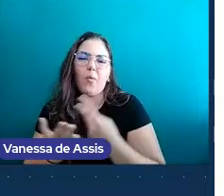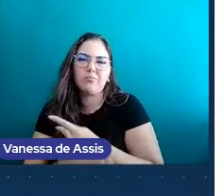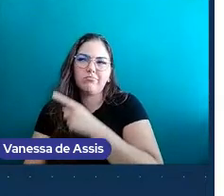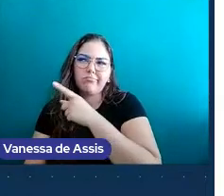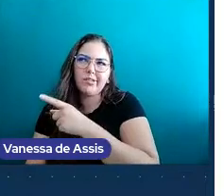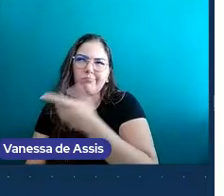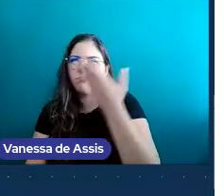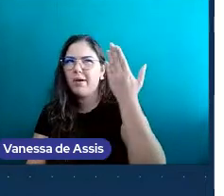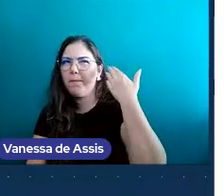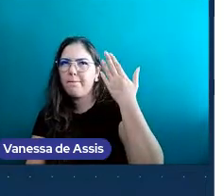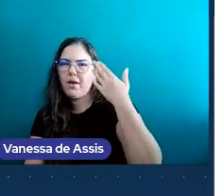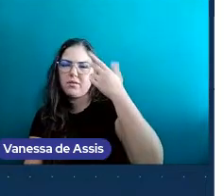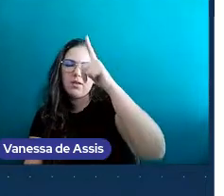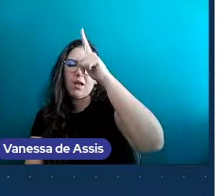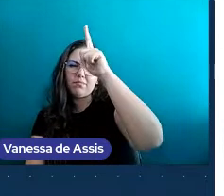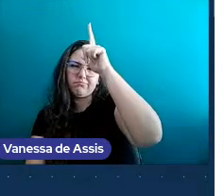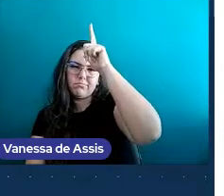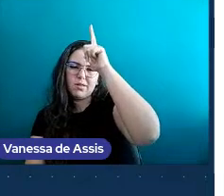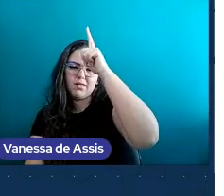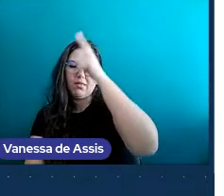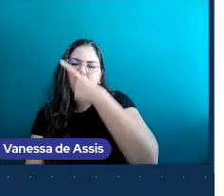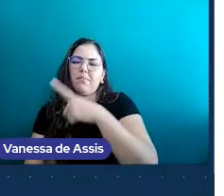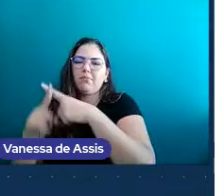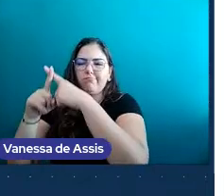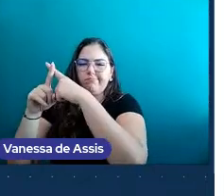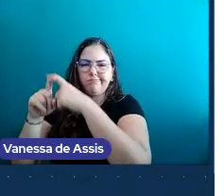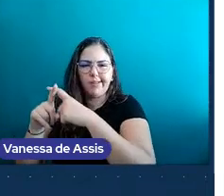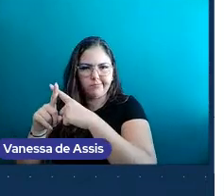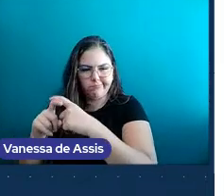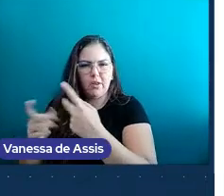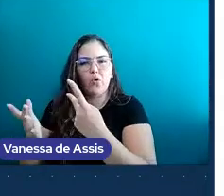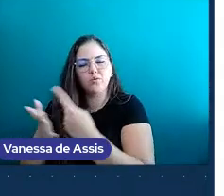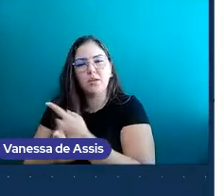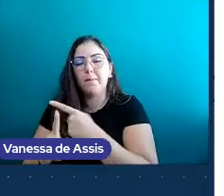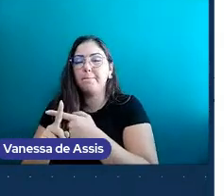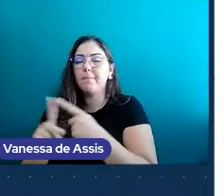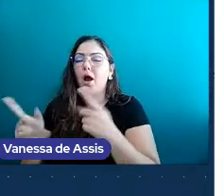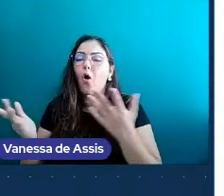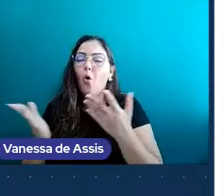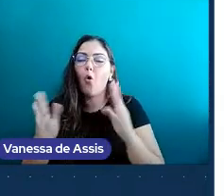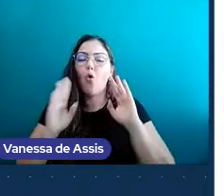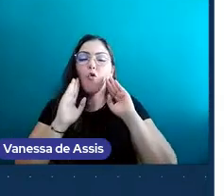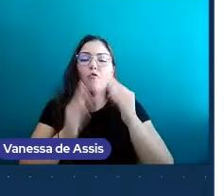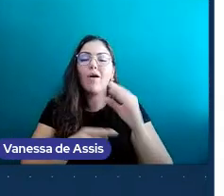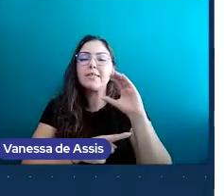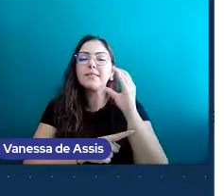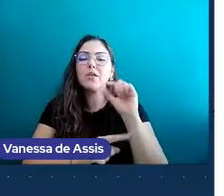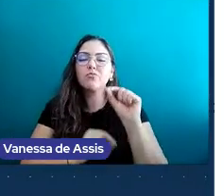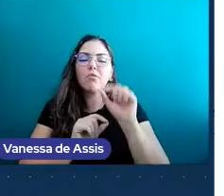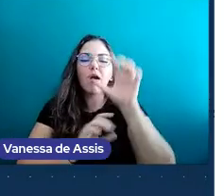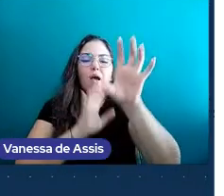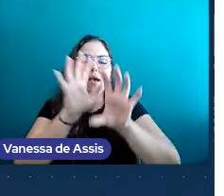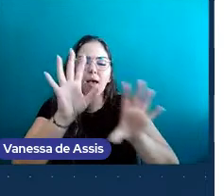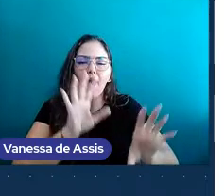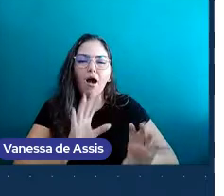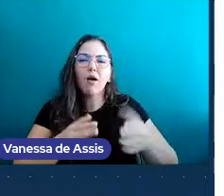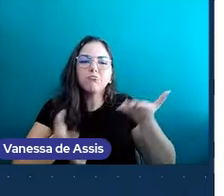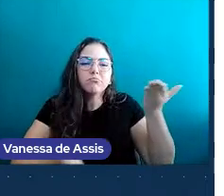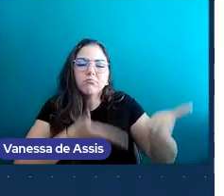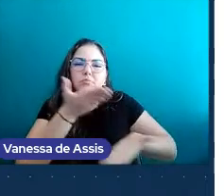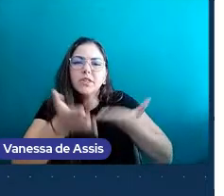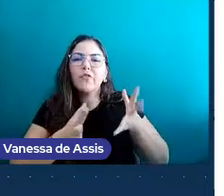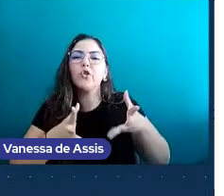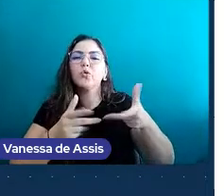Então, que a gente possa, né, usar a pesquisa como instrumento de mudança social. E aí, os critérios